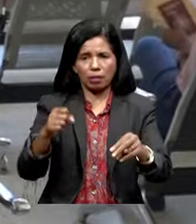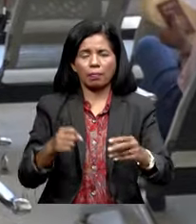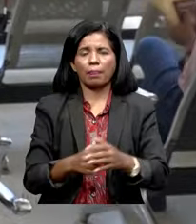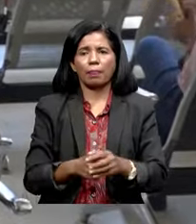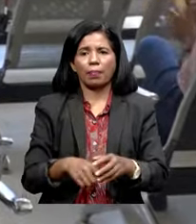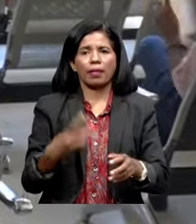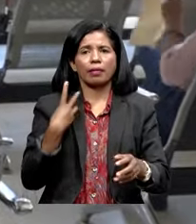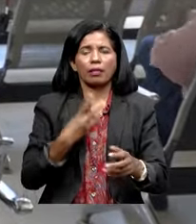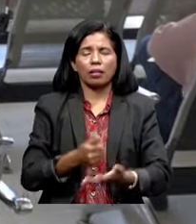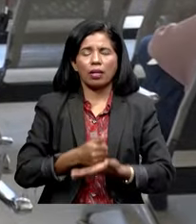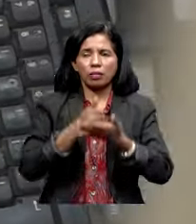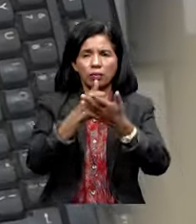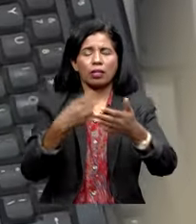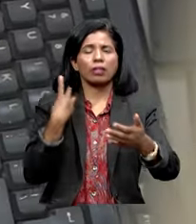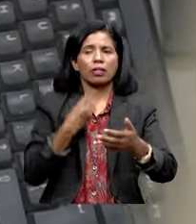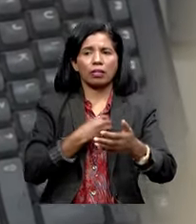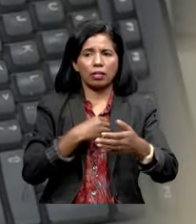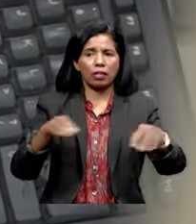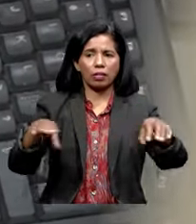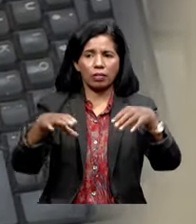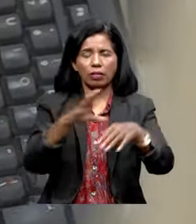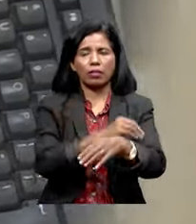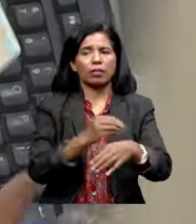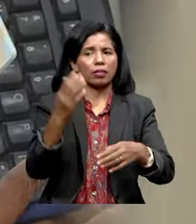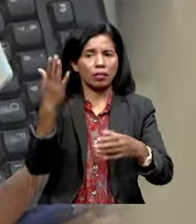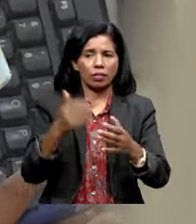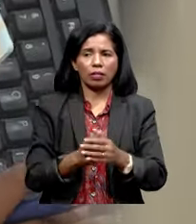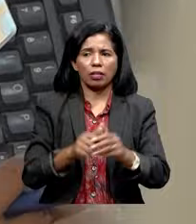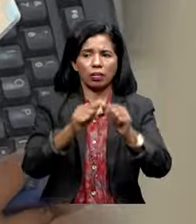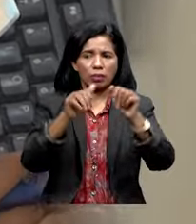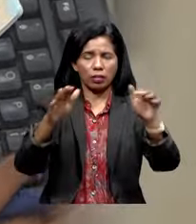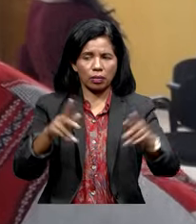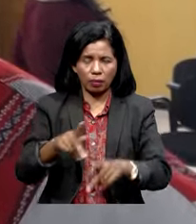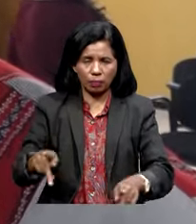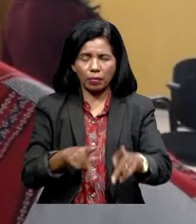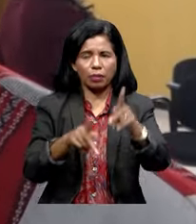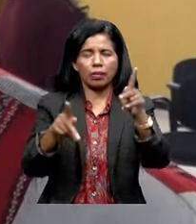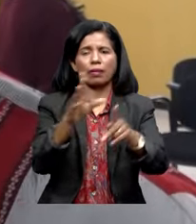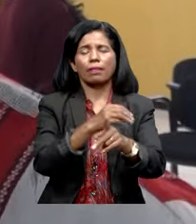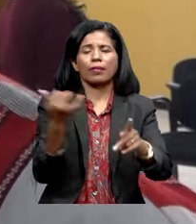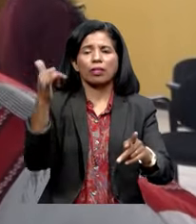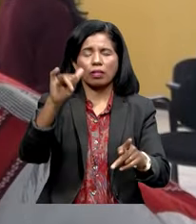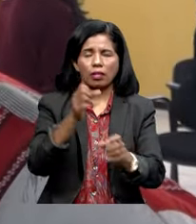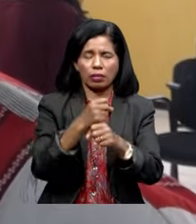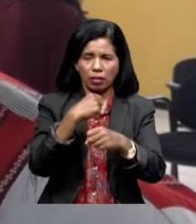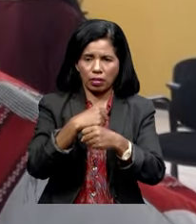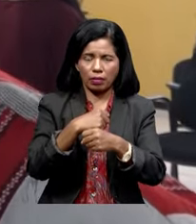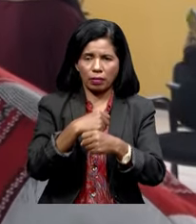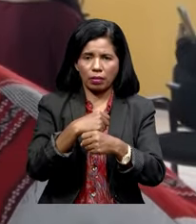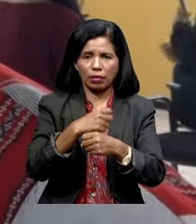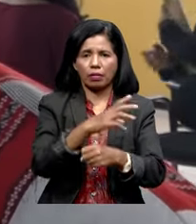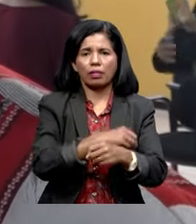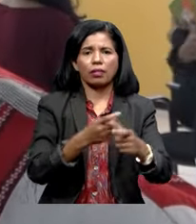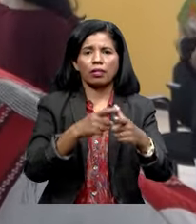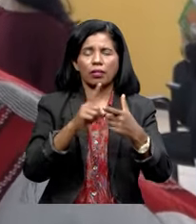liu itenini servisu e a administração pública será tu halo deslocação